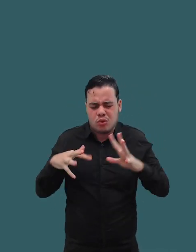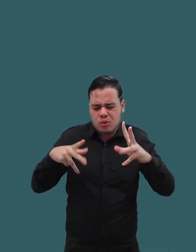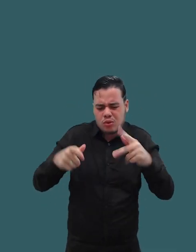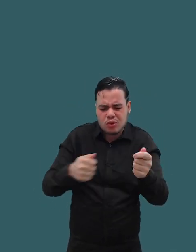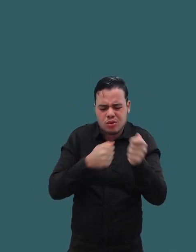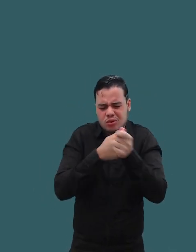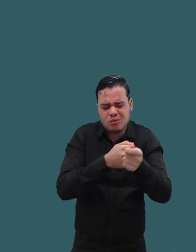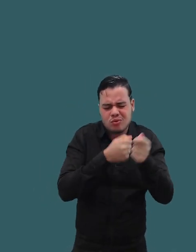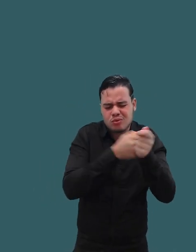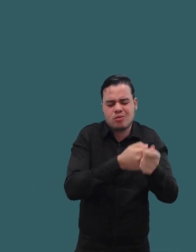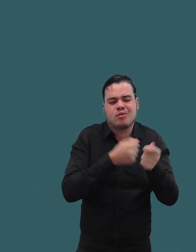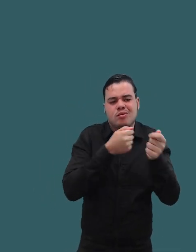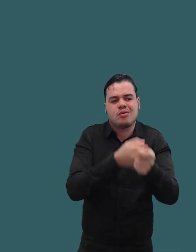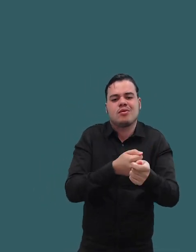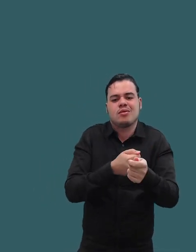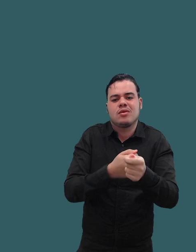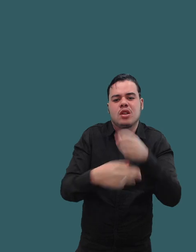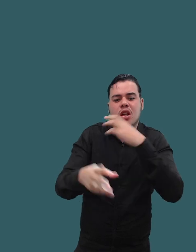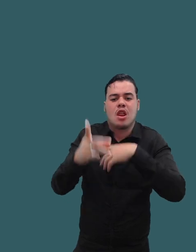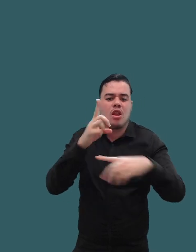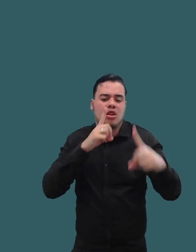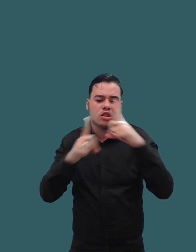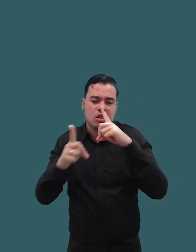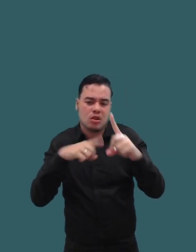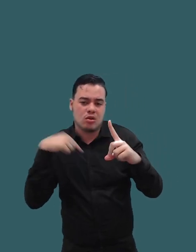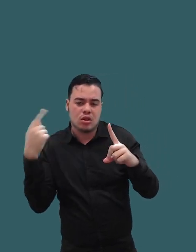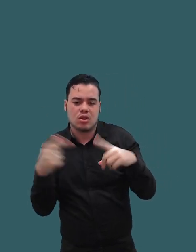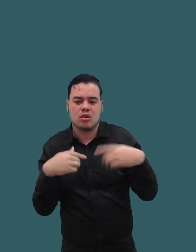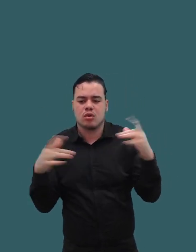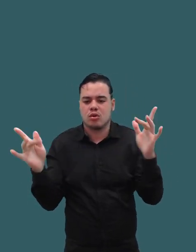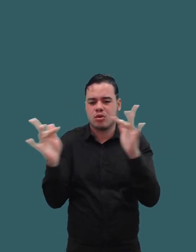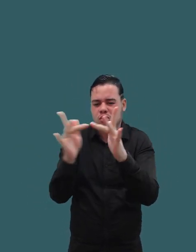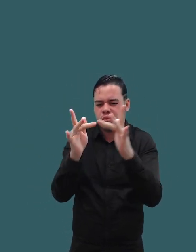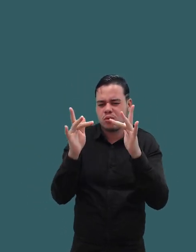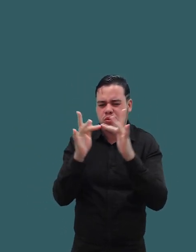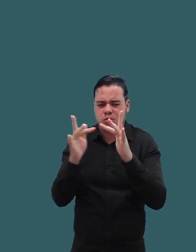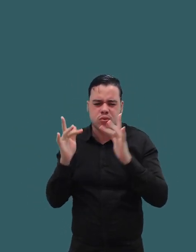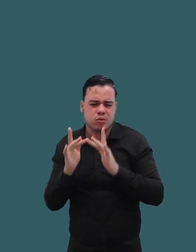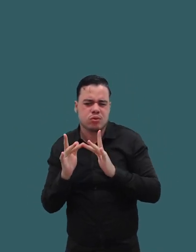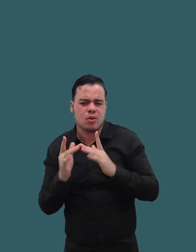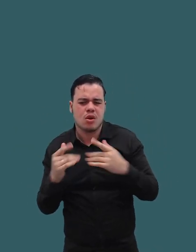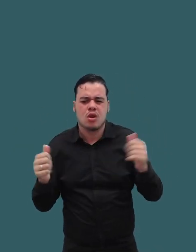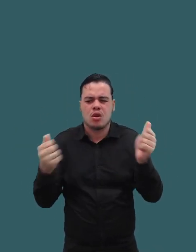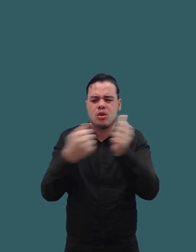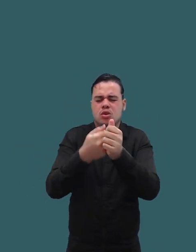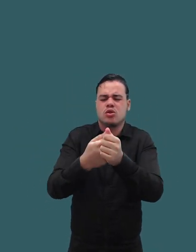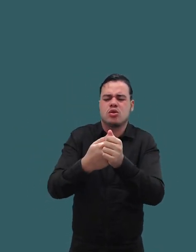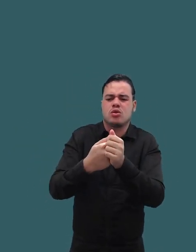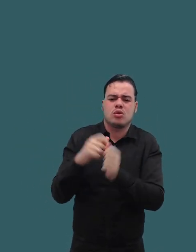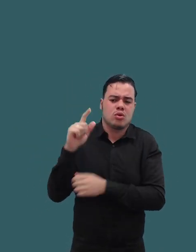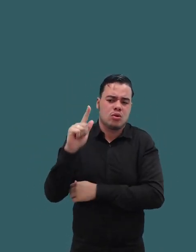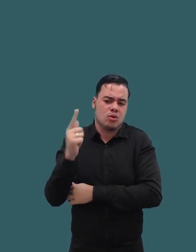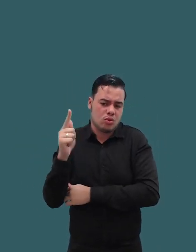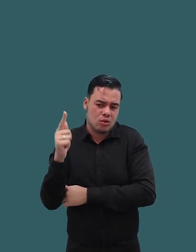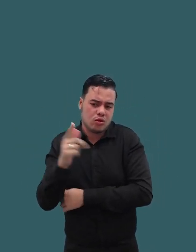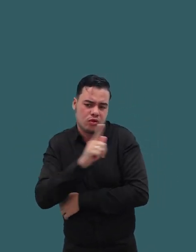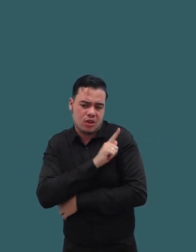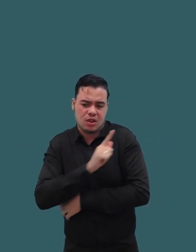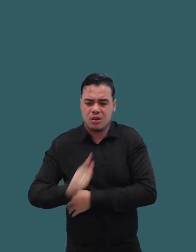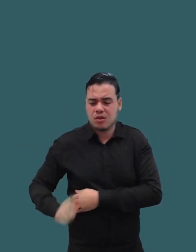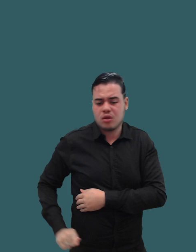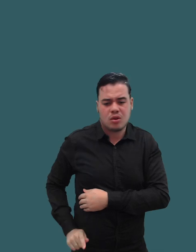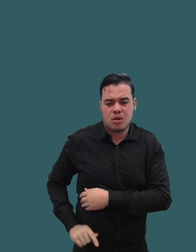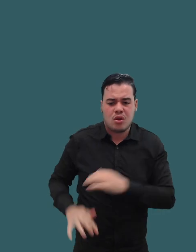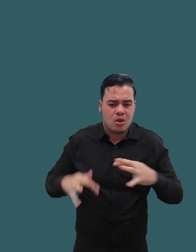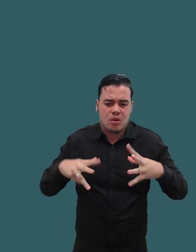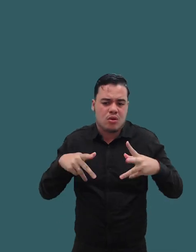mobilizadas, dialogando com os nossos parceiros, dialogando com o governo, pedindo solidariedade de classe